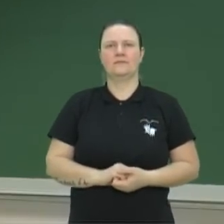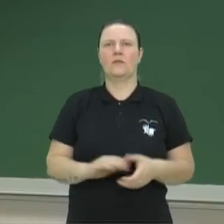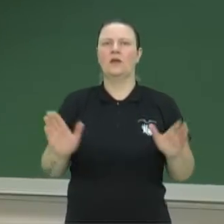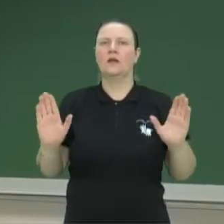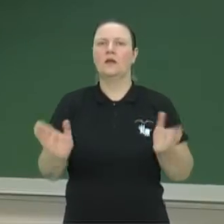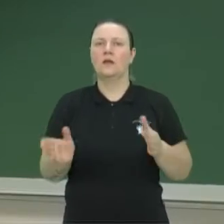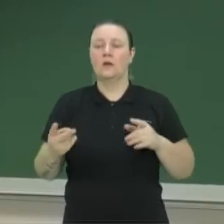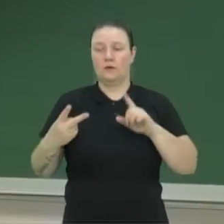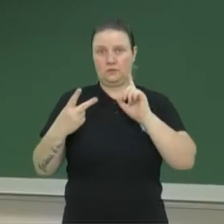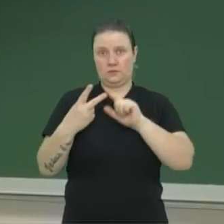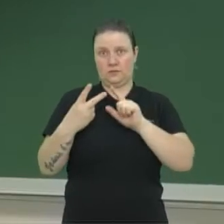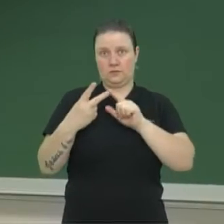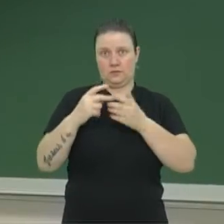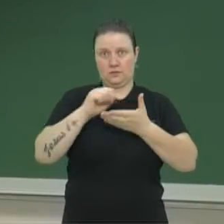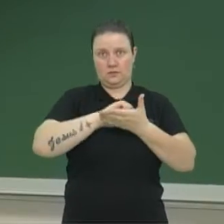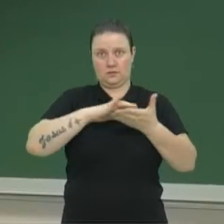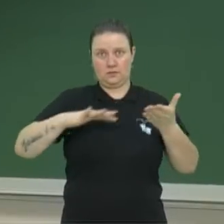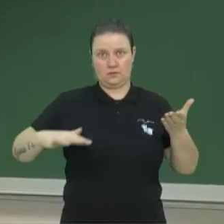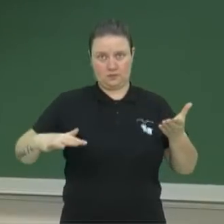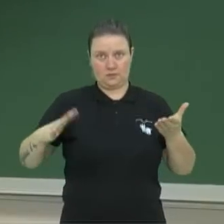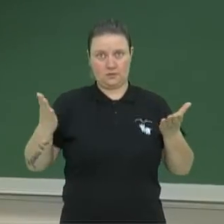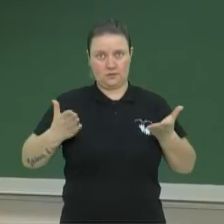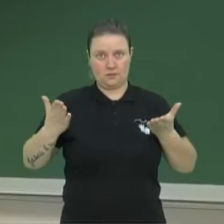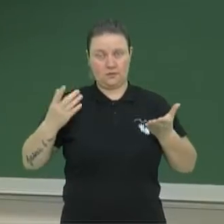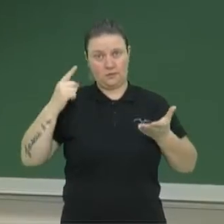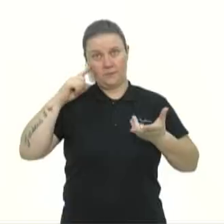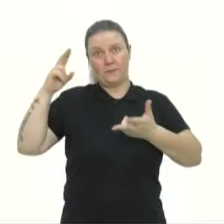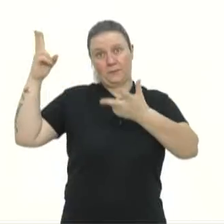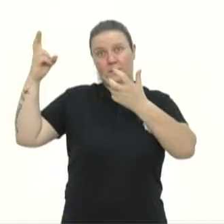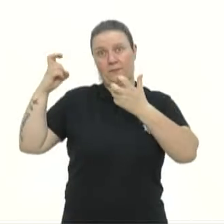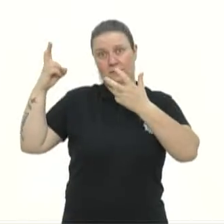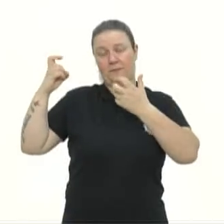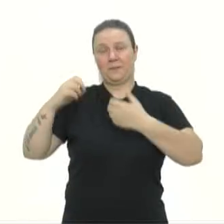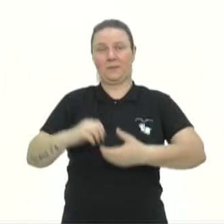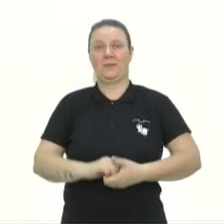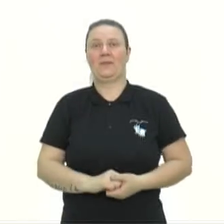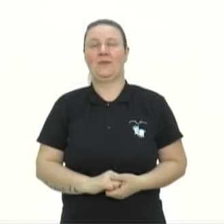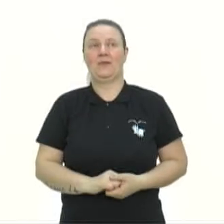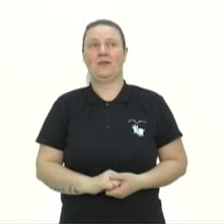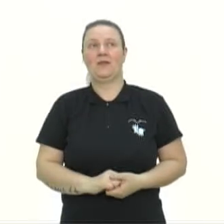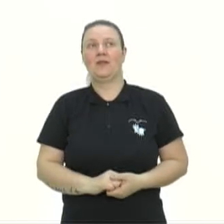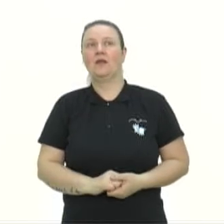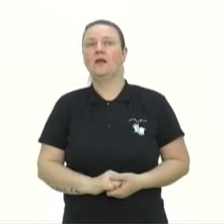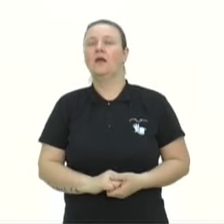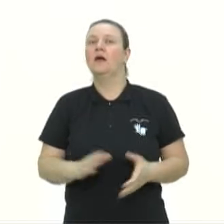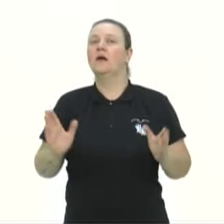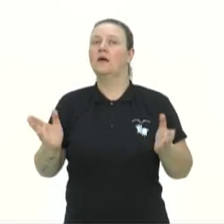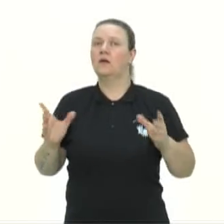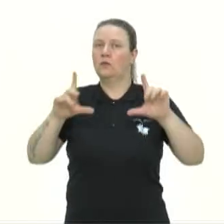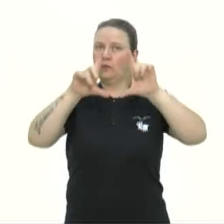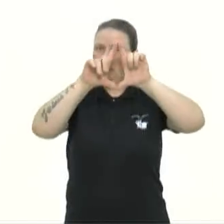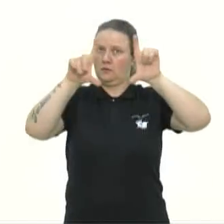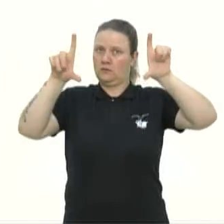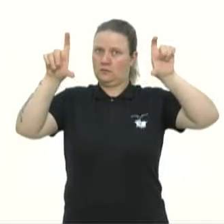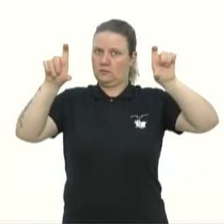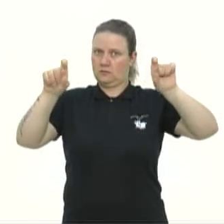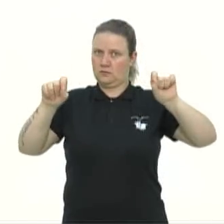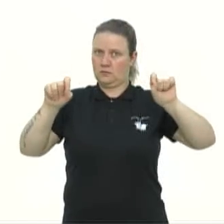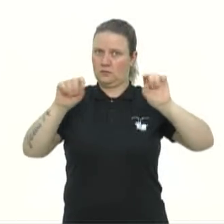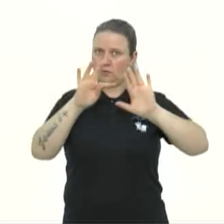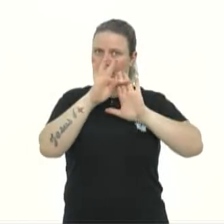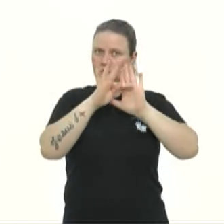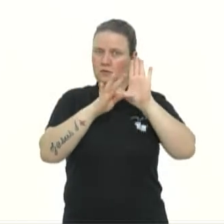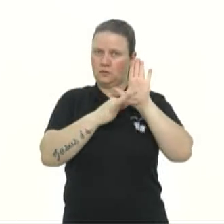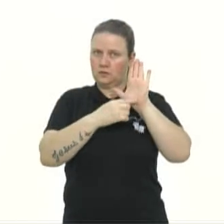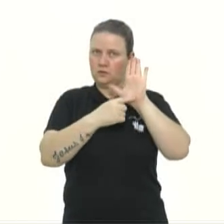Agora, segunda atividade. Observe aqui com o professor, né? Então, o professor traz o mesmo trecho ali, né?